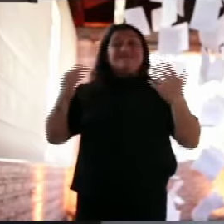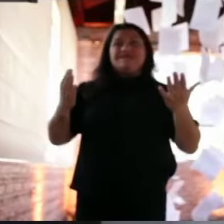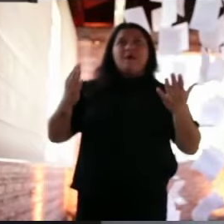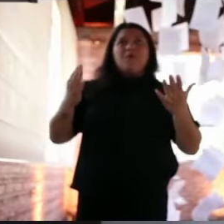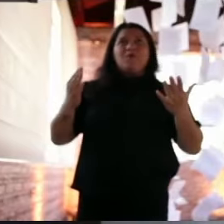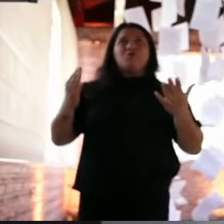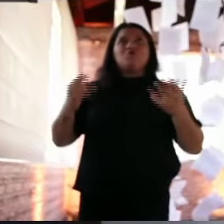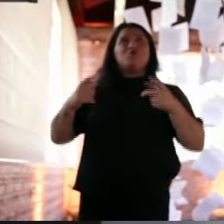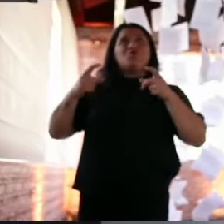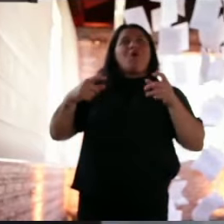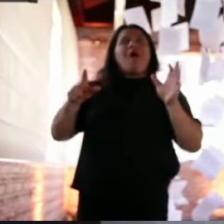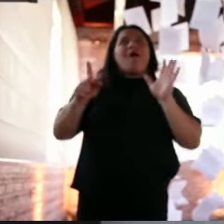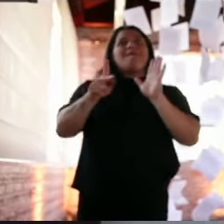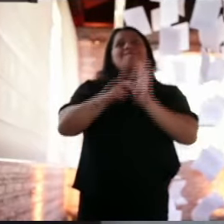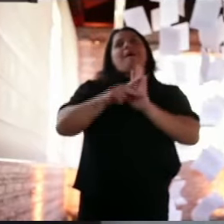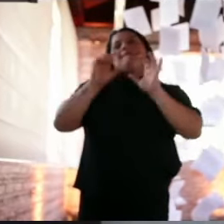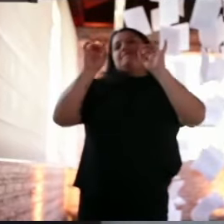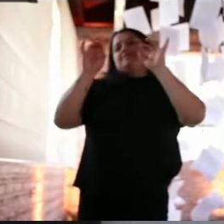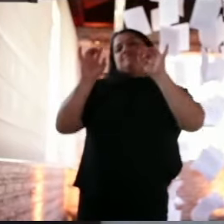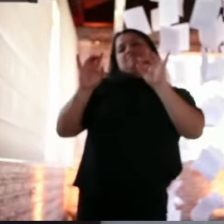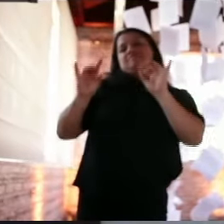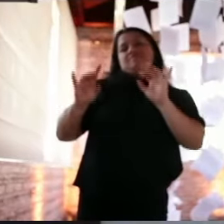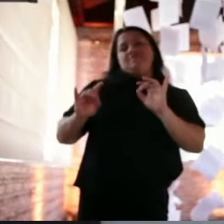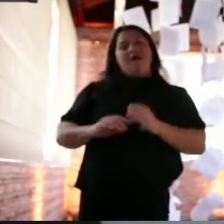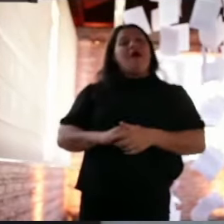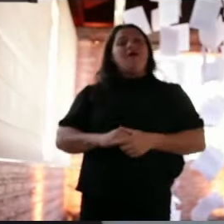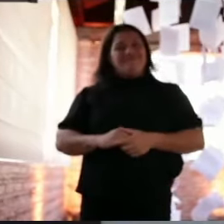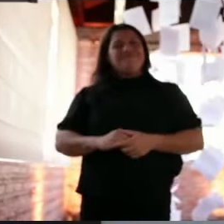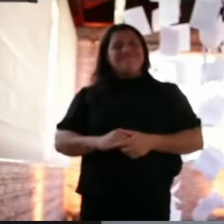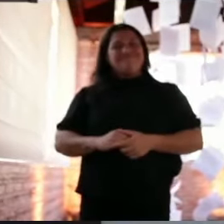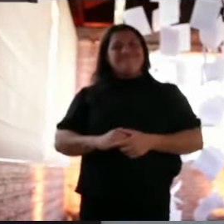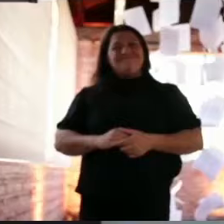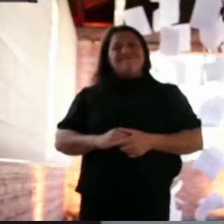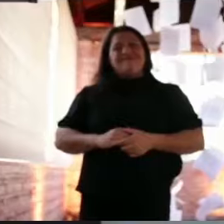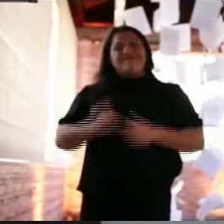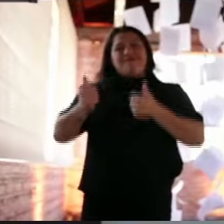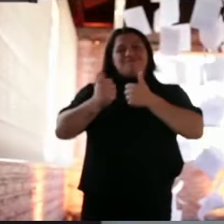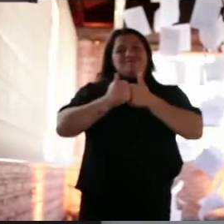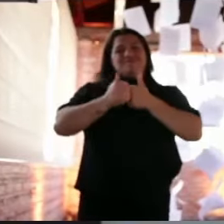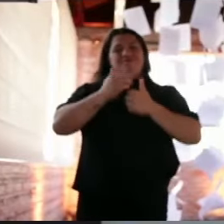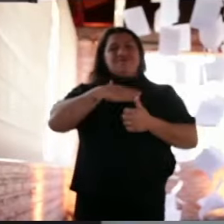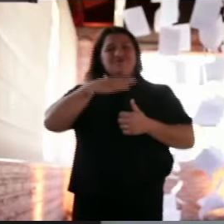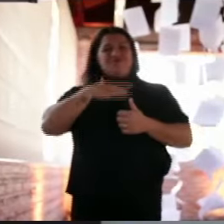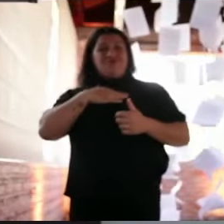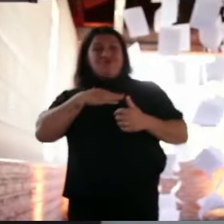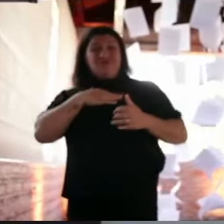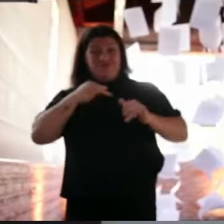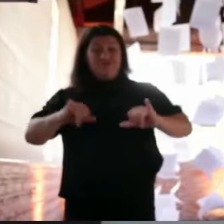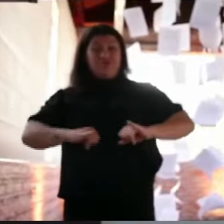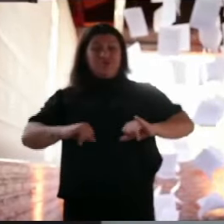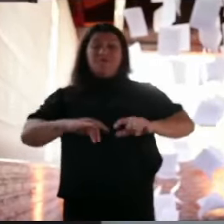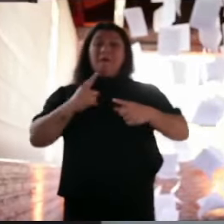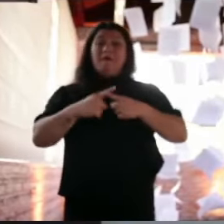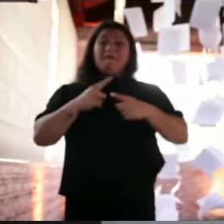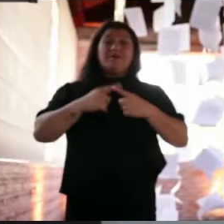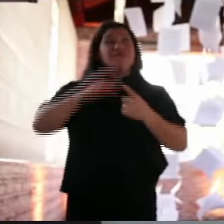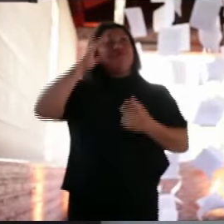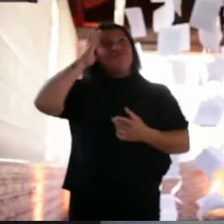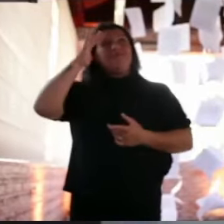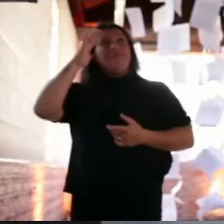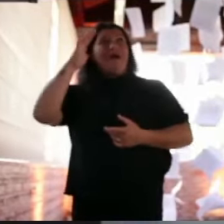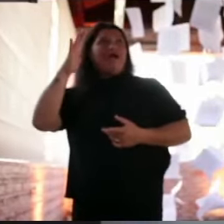lugar especial aproxima demais da gente e nos fere narcisicamente porque a gente quer imaginar